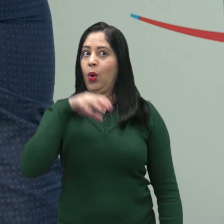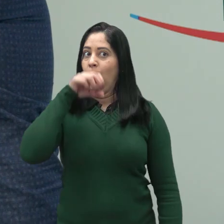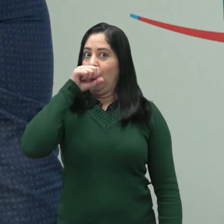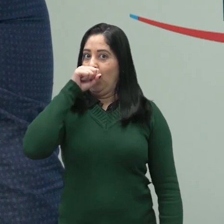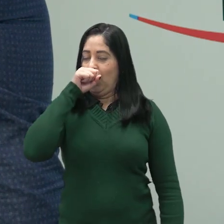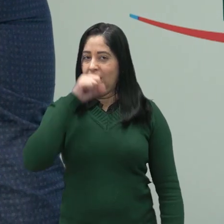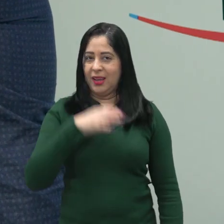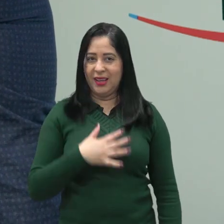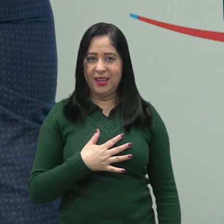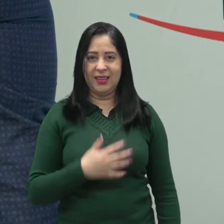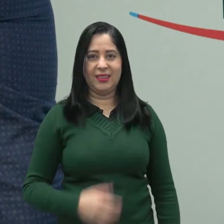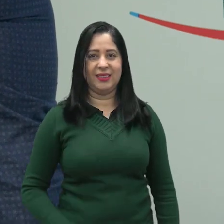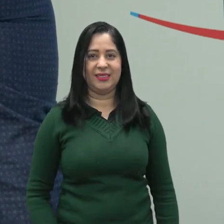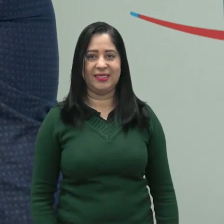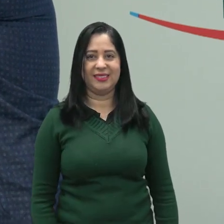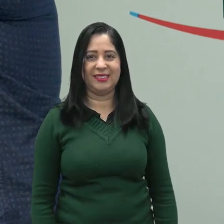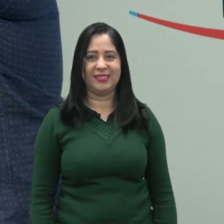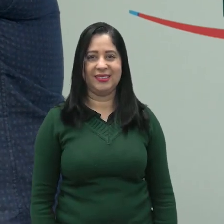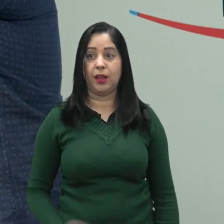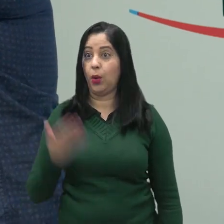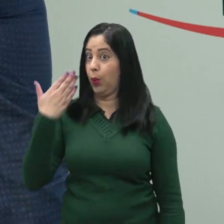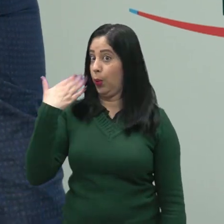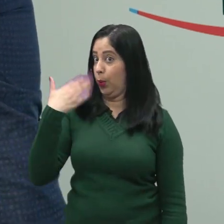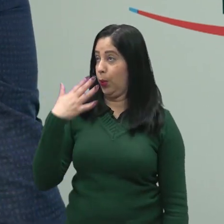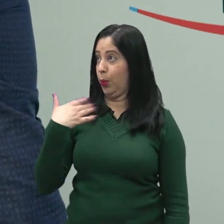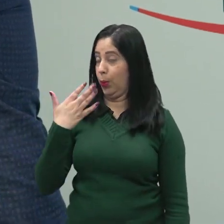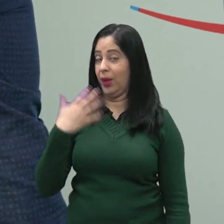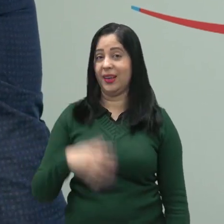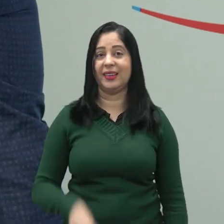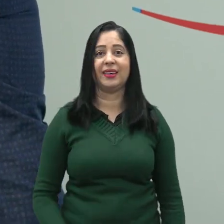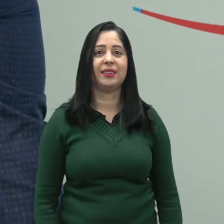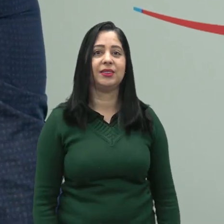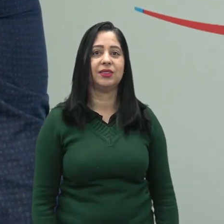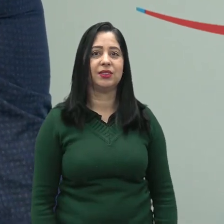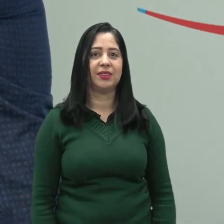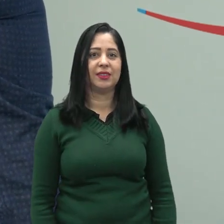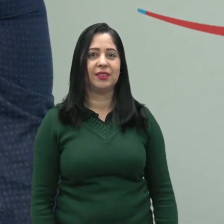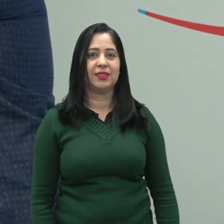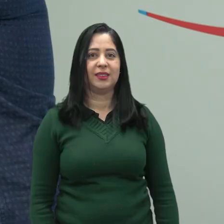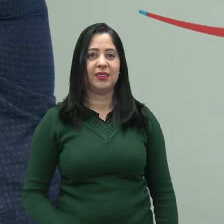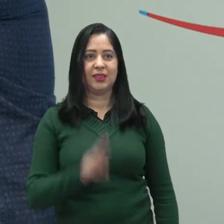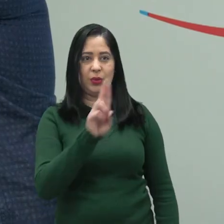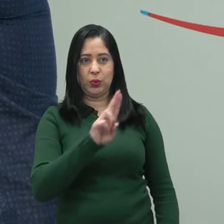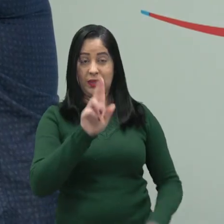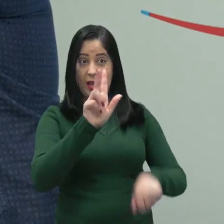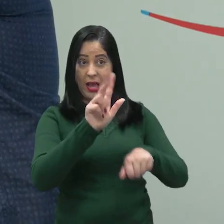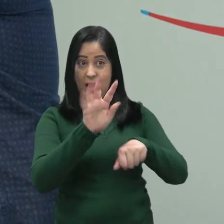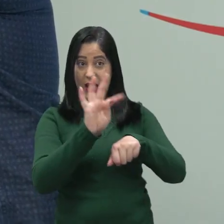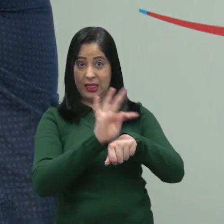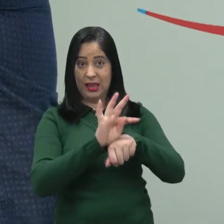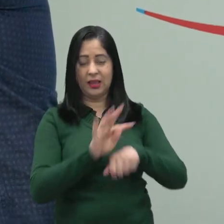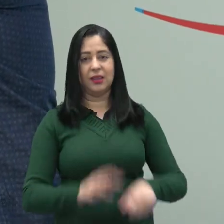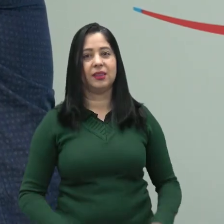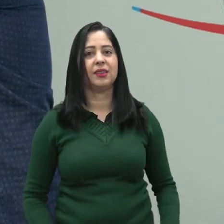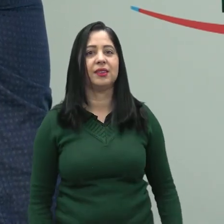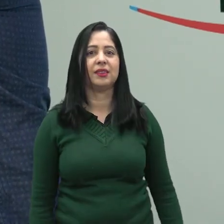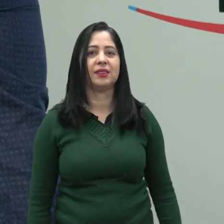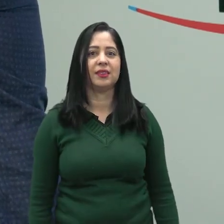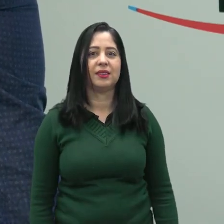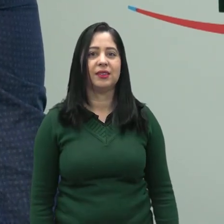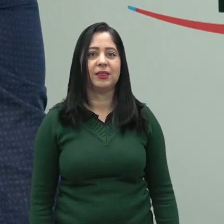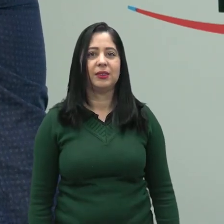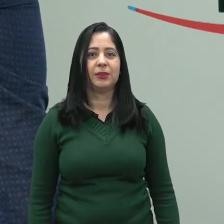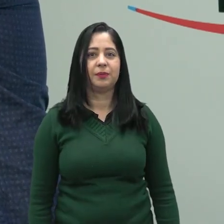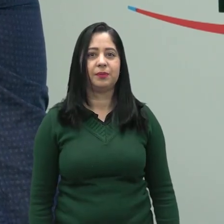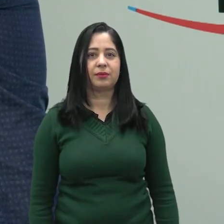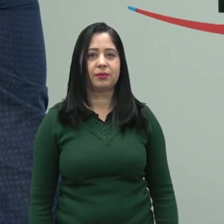Tá bom, a câmera aí? A gente utiliza uma técnica que se chama arm drag, tá bom? A gente faz essa rotação, uma